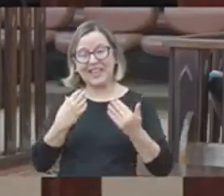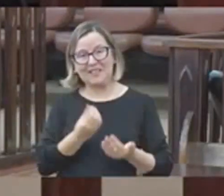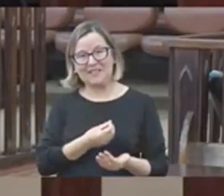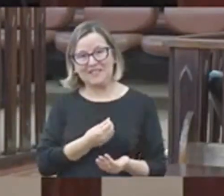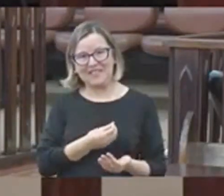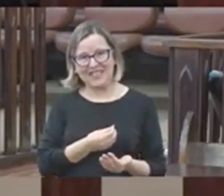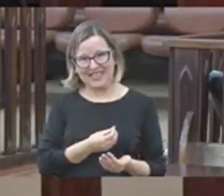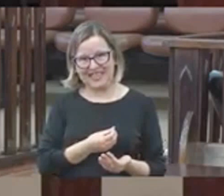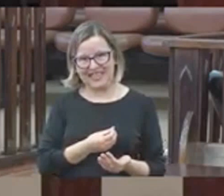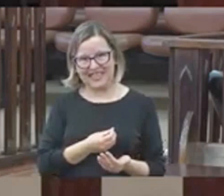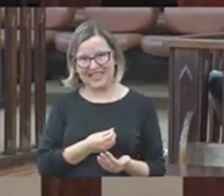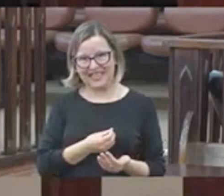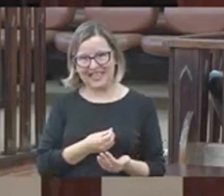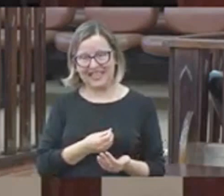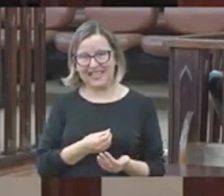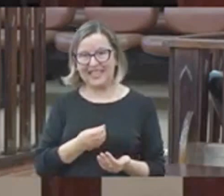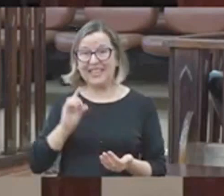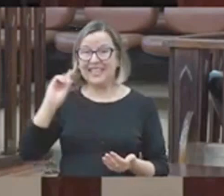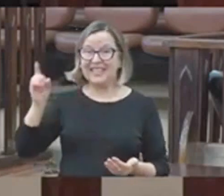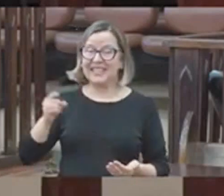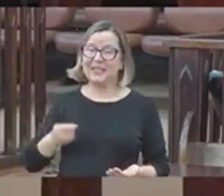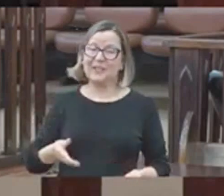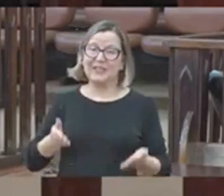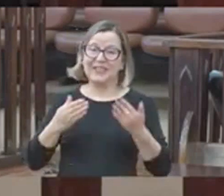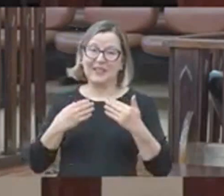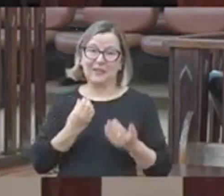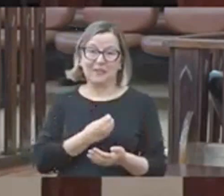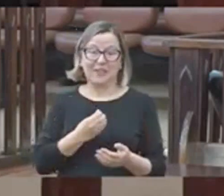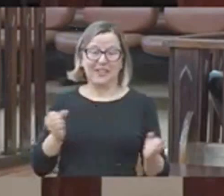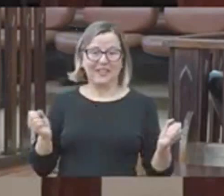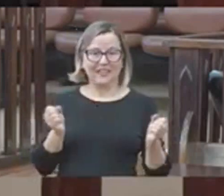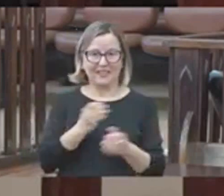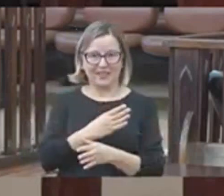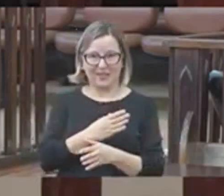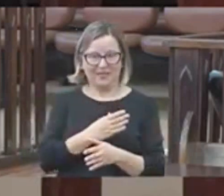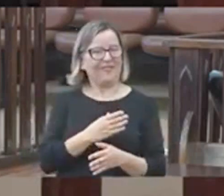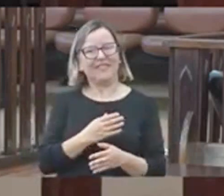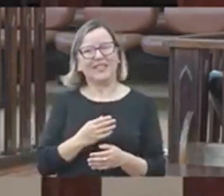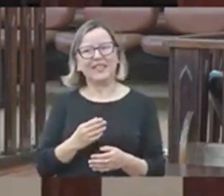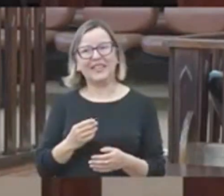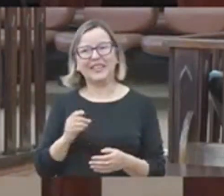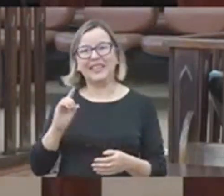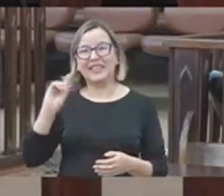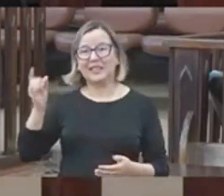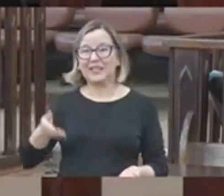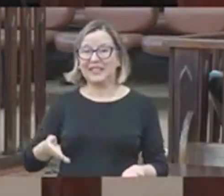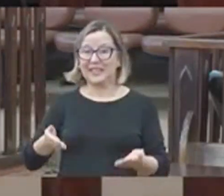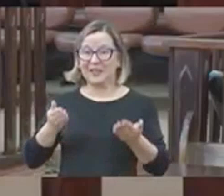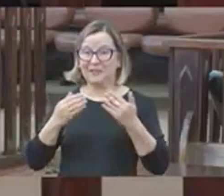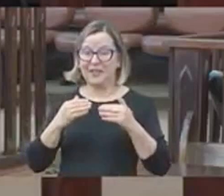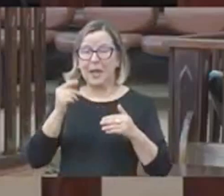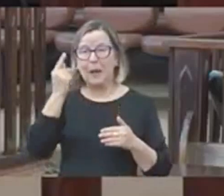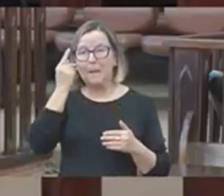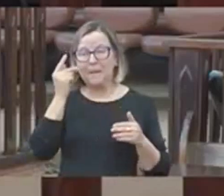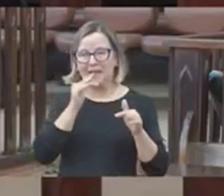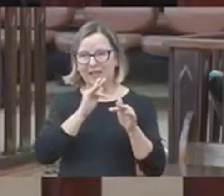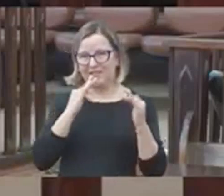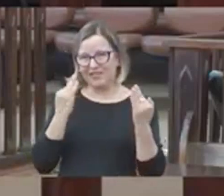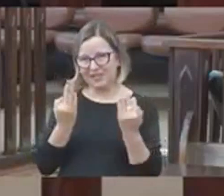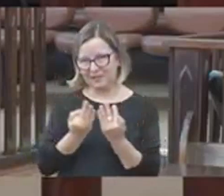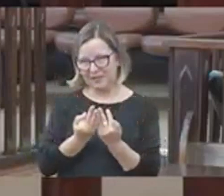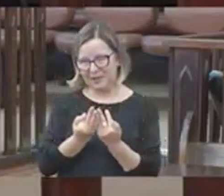quando nós estávamos mortos em delitos e pecados. E ele traz vida hoje, ele traz vida para a família.